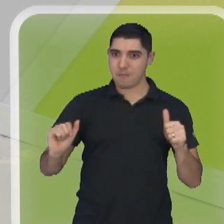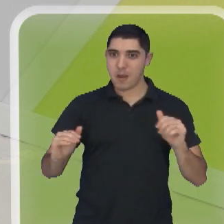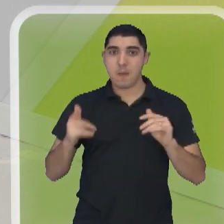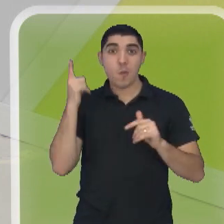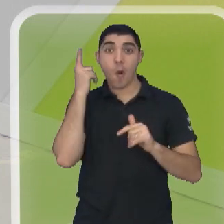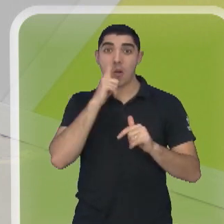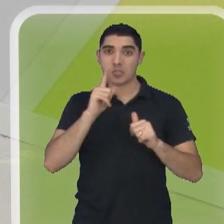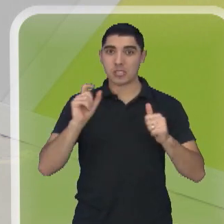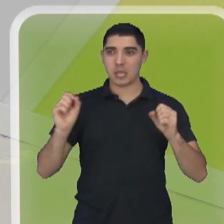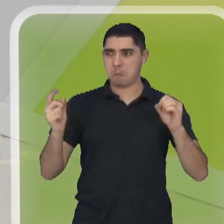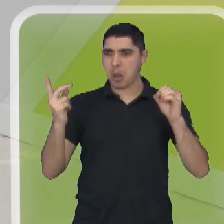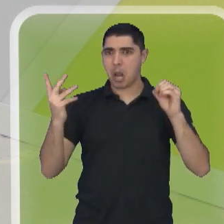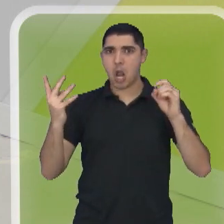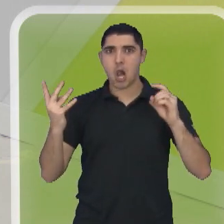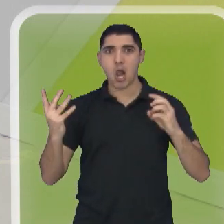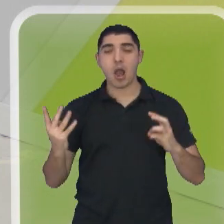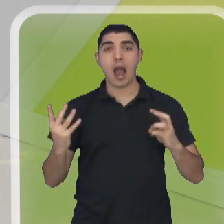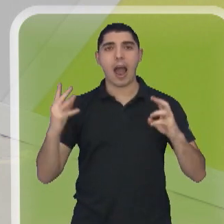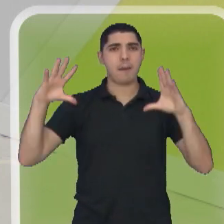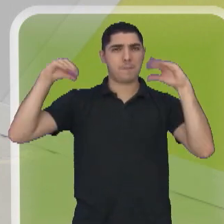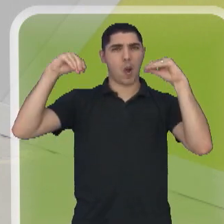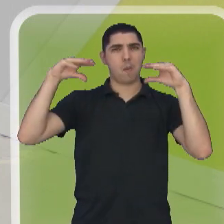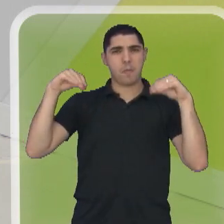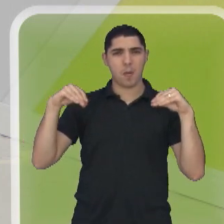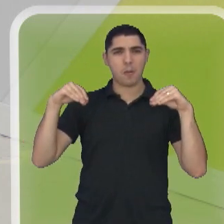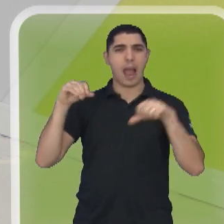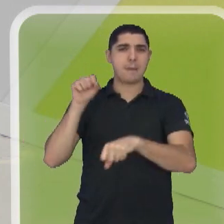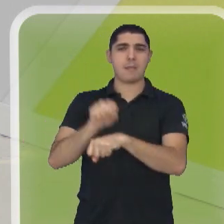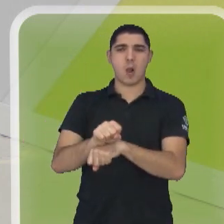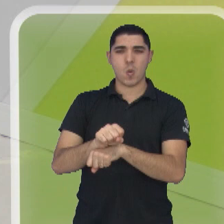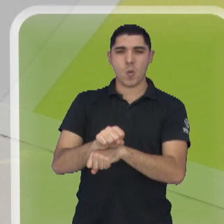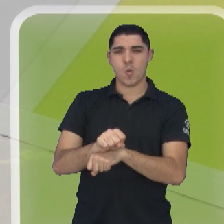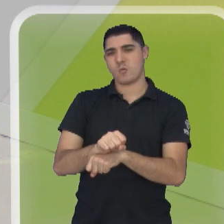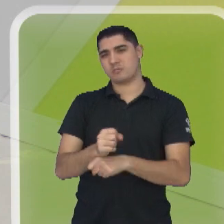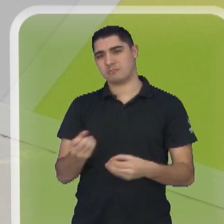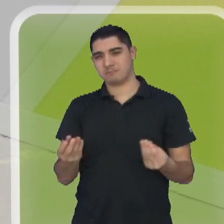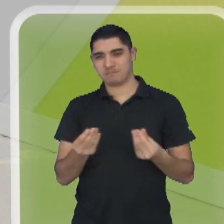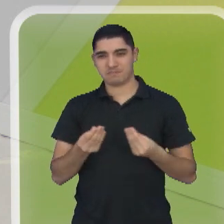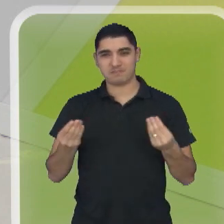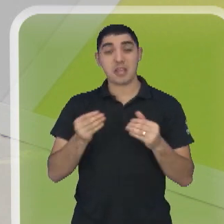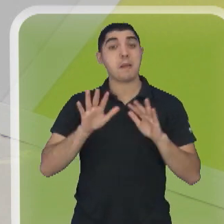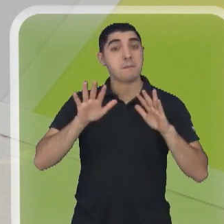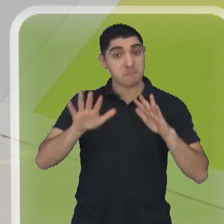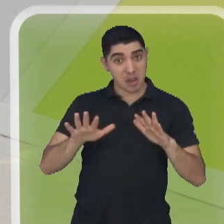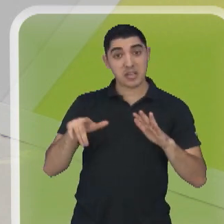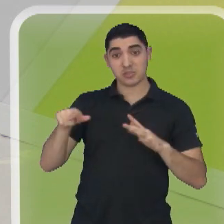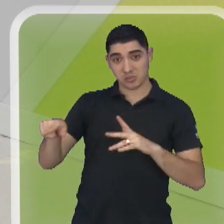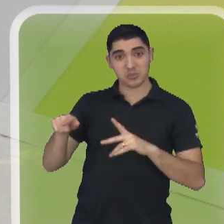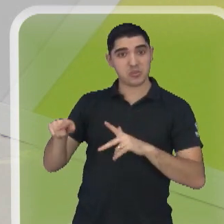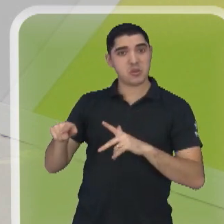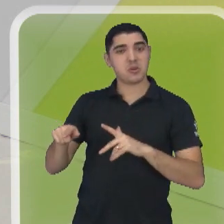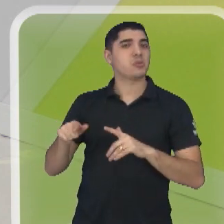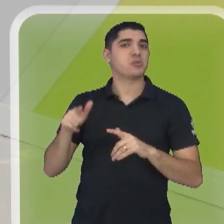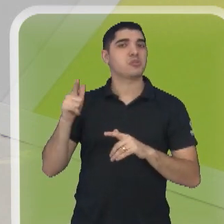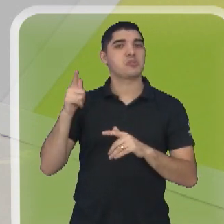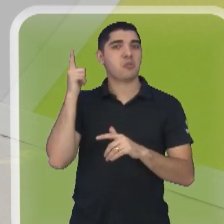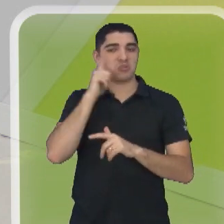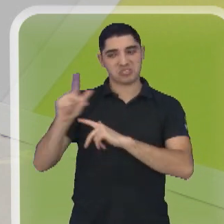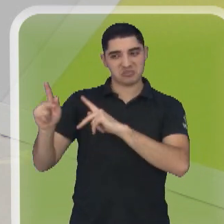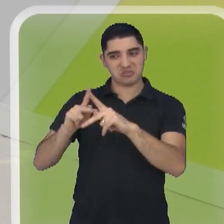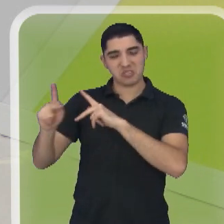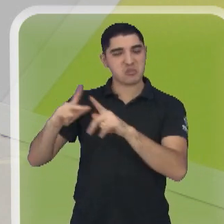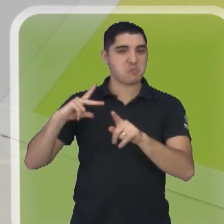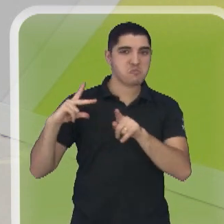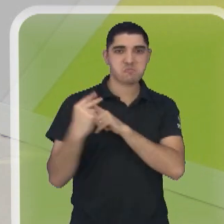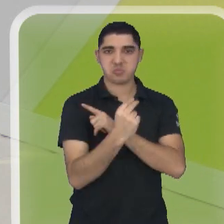pontuação, a luz caía, ficava parado e tudo mais. E aí, mas mesmo assim, isso não interferiu o desempenho do São José,